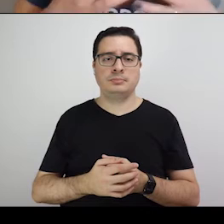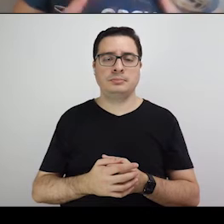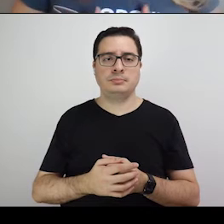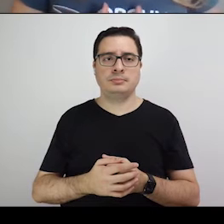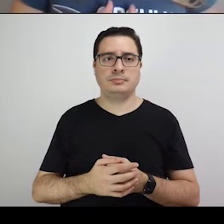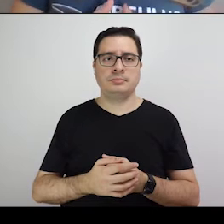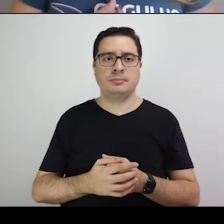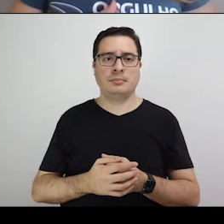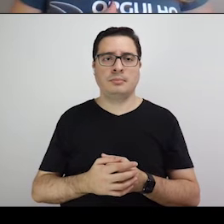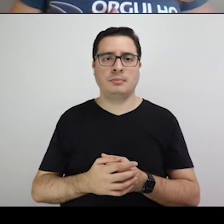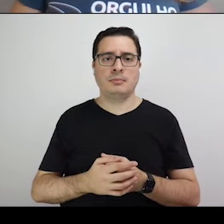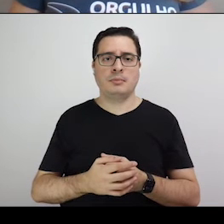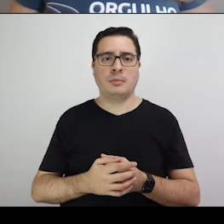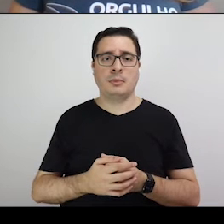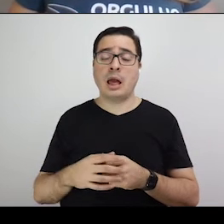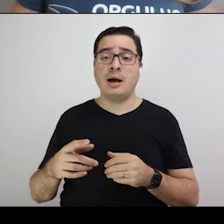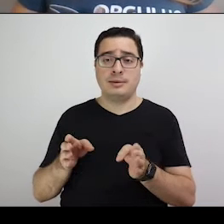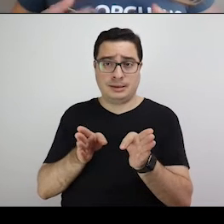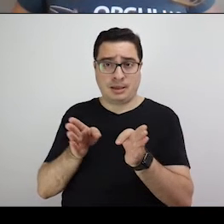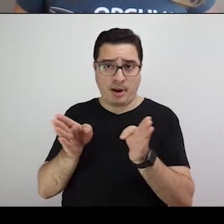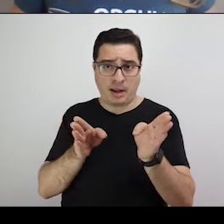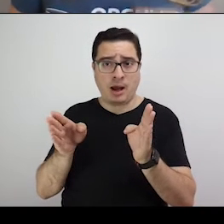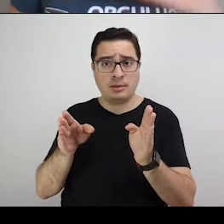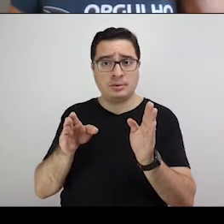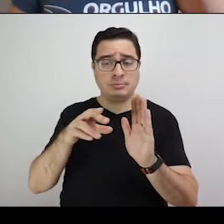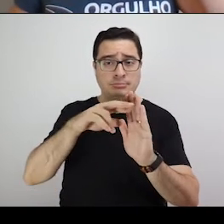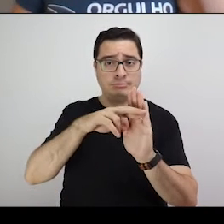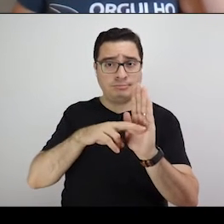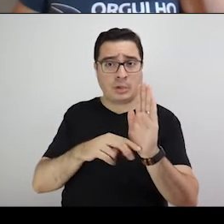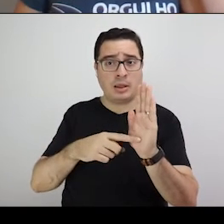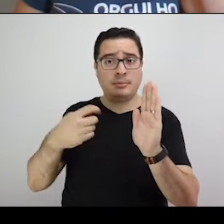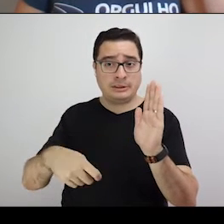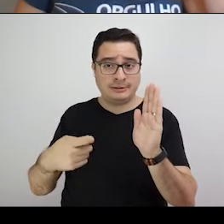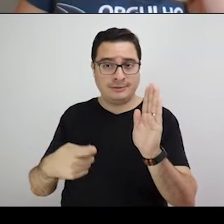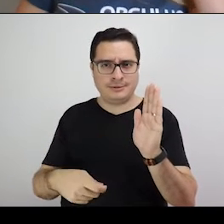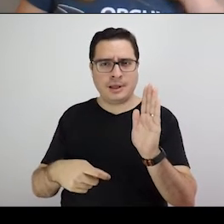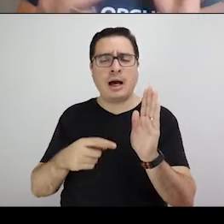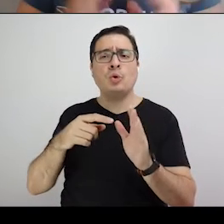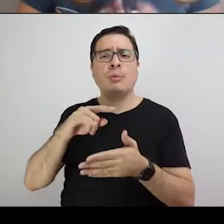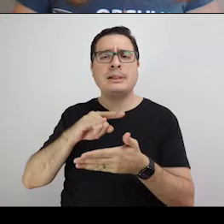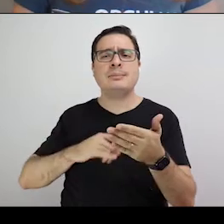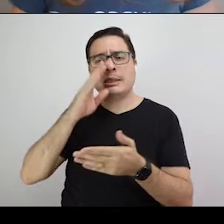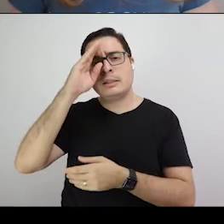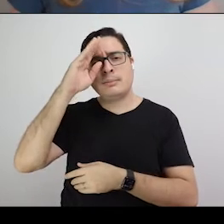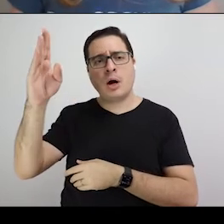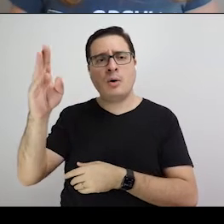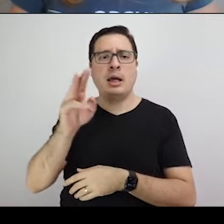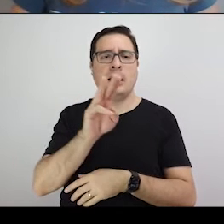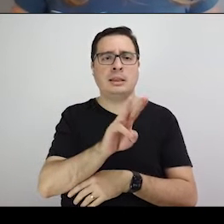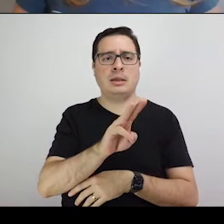As recomendações de acessibilidade, né, a principal documentação nessa área é a